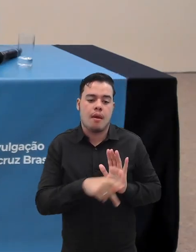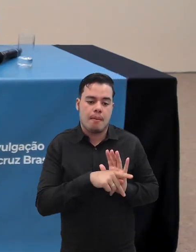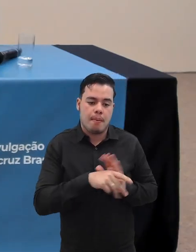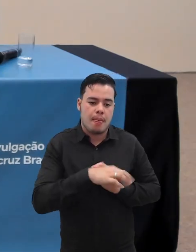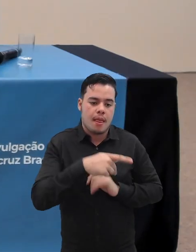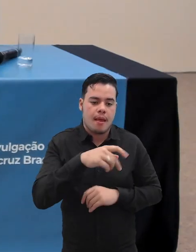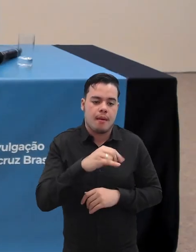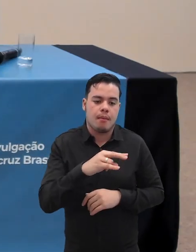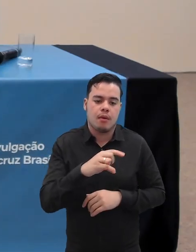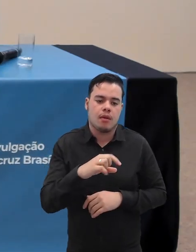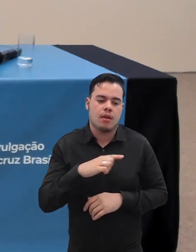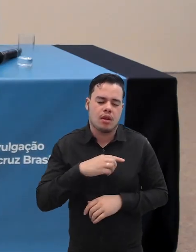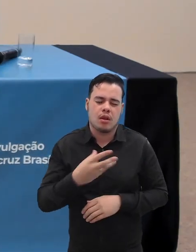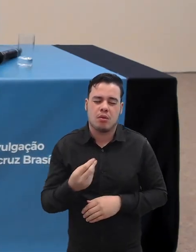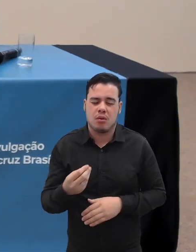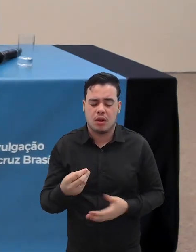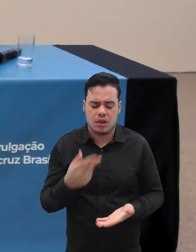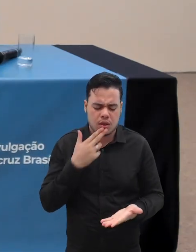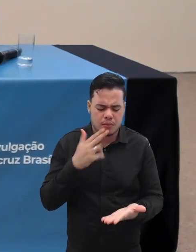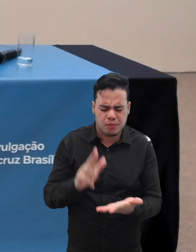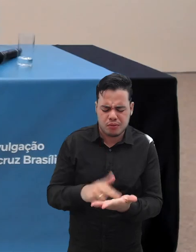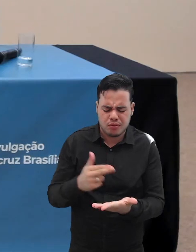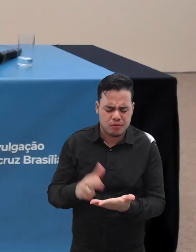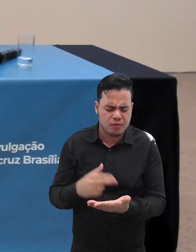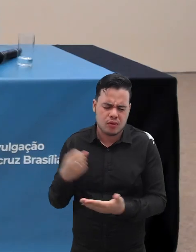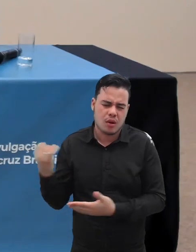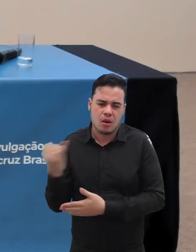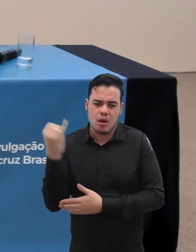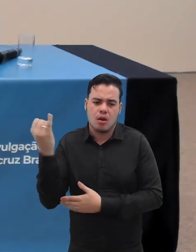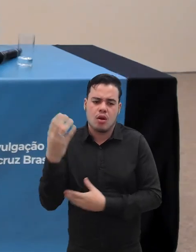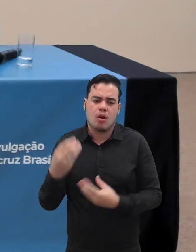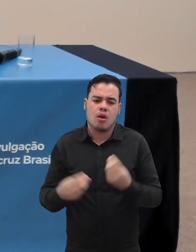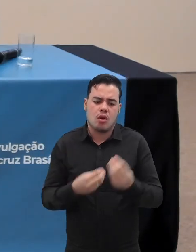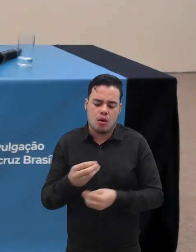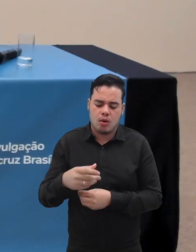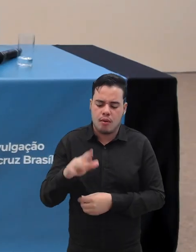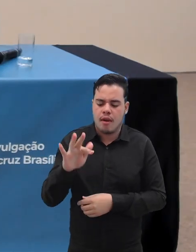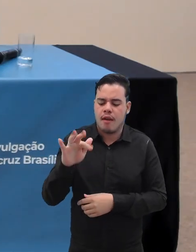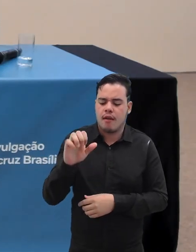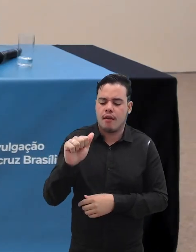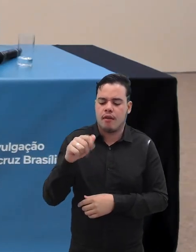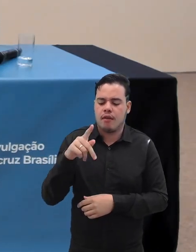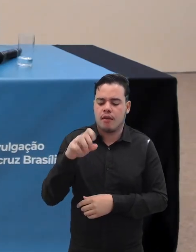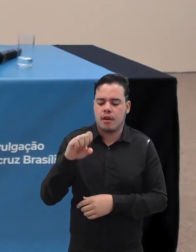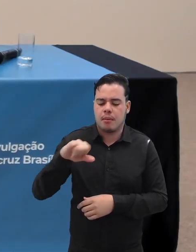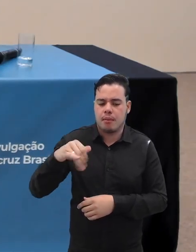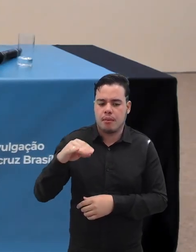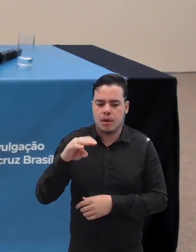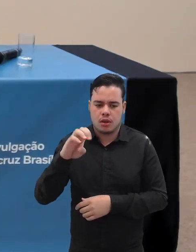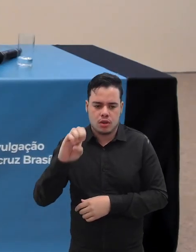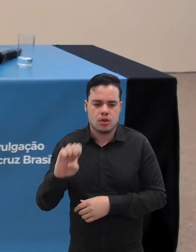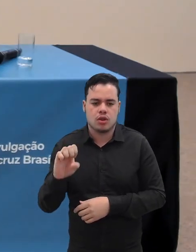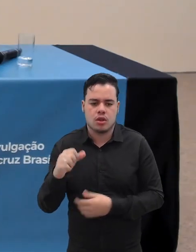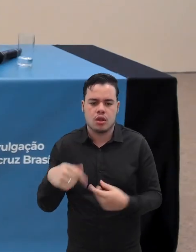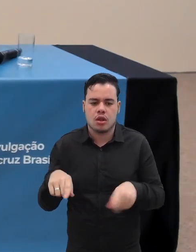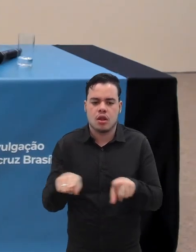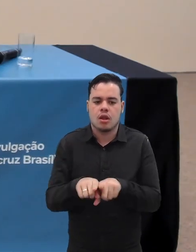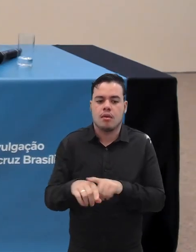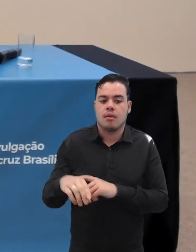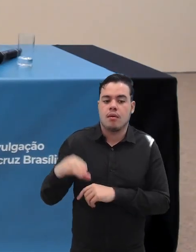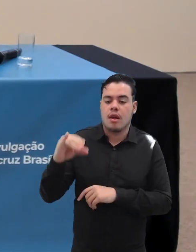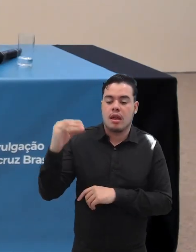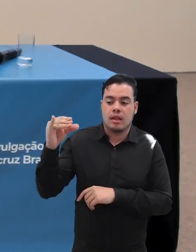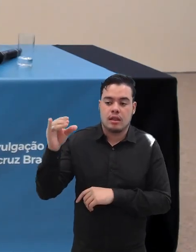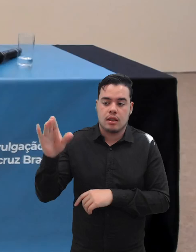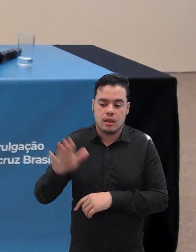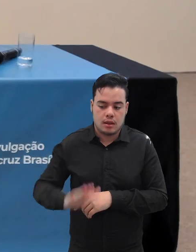científicas muito importantes de divulgação, como a revista FAPESP, Ciência Hoje, que é precursora na área, né? Ciência Hoje para Crianças,